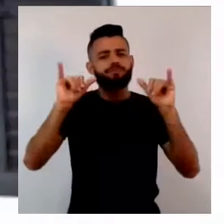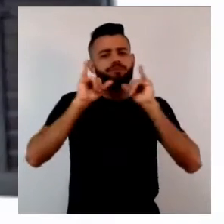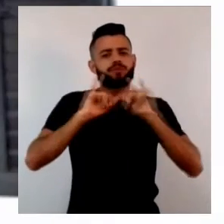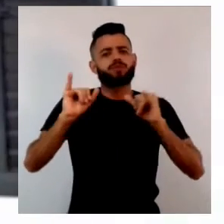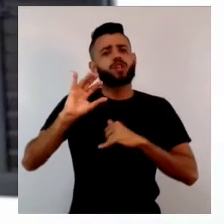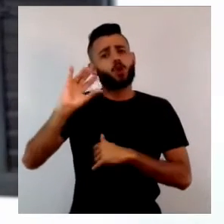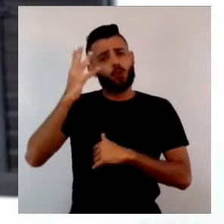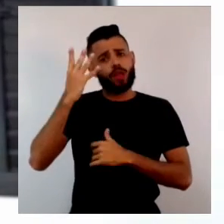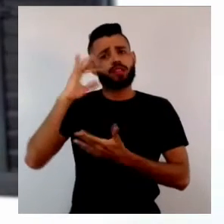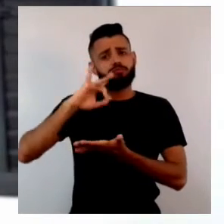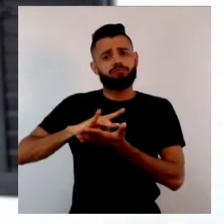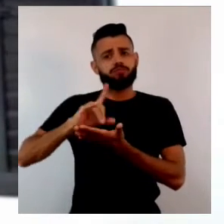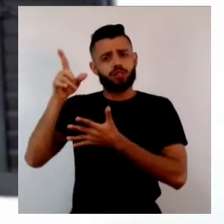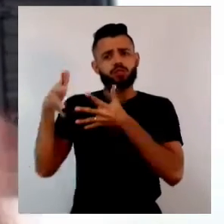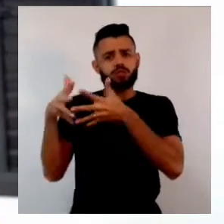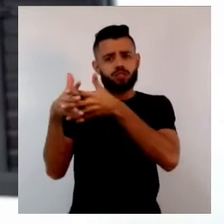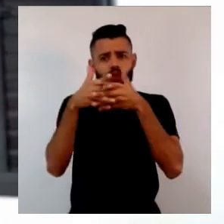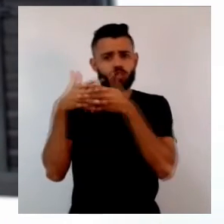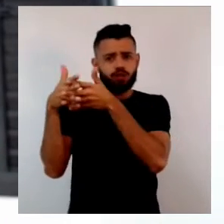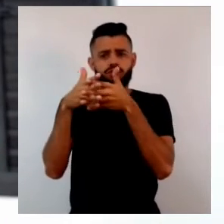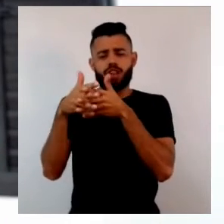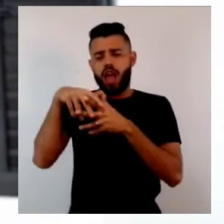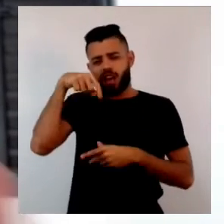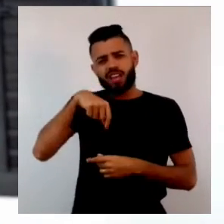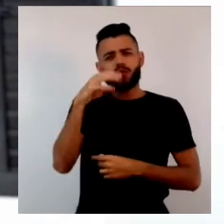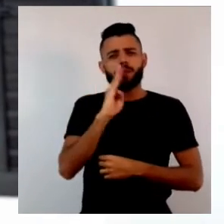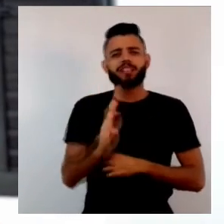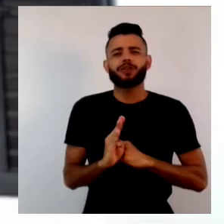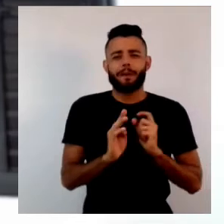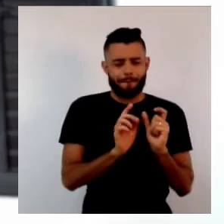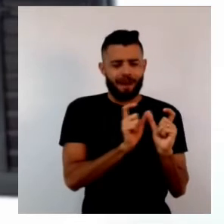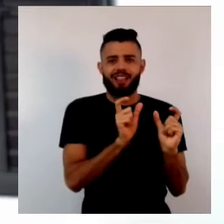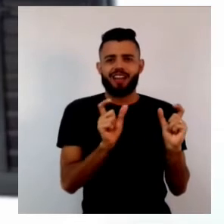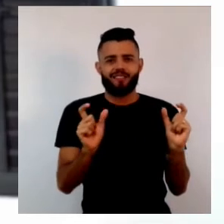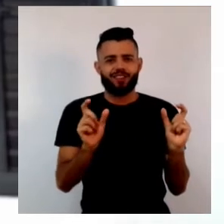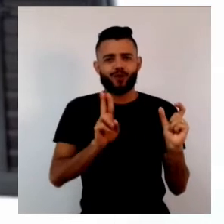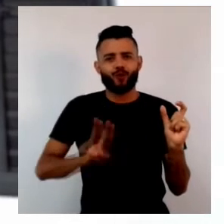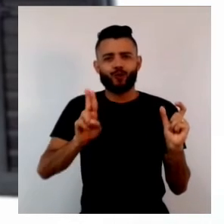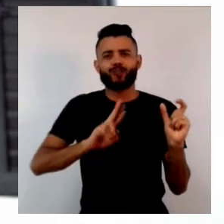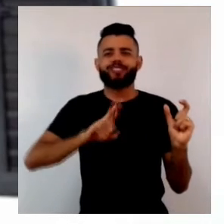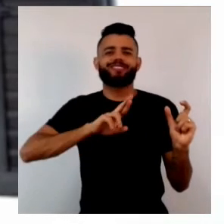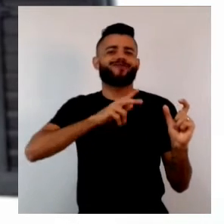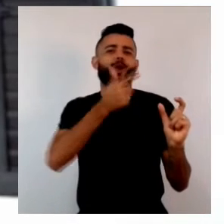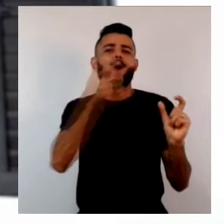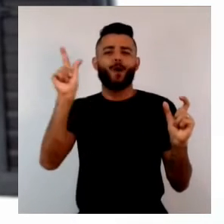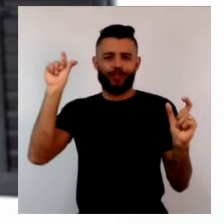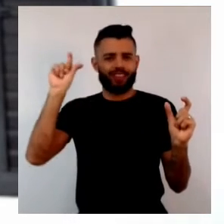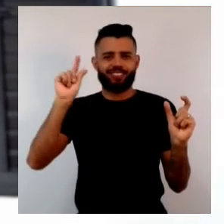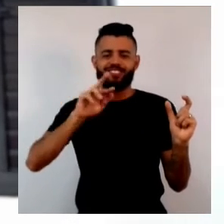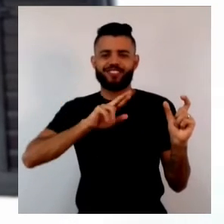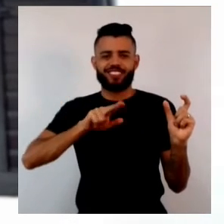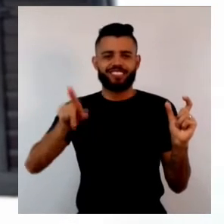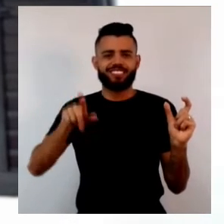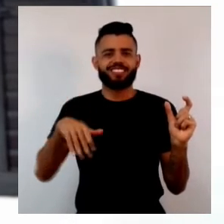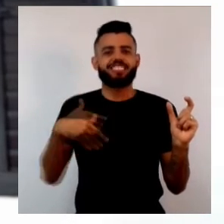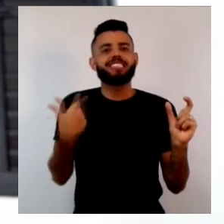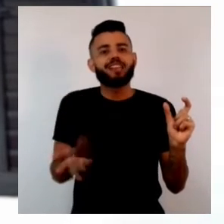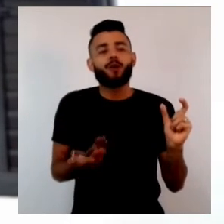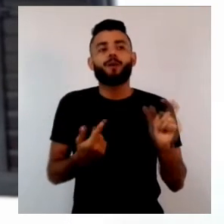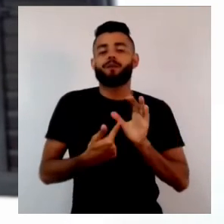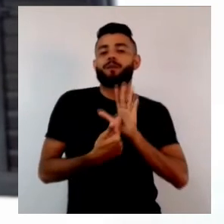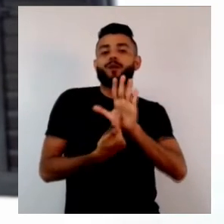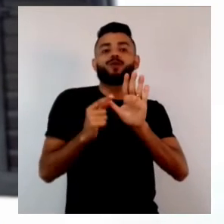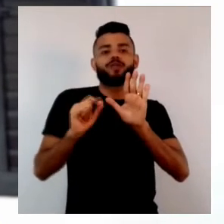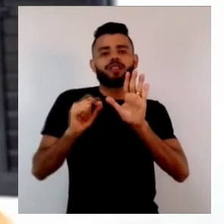e aqui no Brasil os termos que são utilizados são outros. O que, no fim das contas, acaba reforçando a ideia do mito da